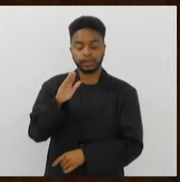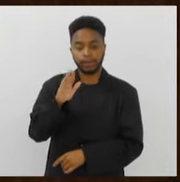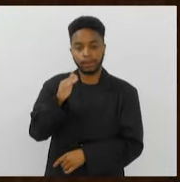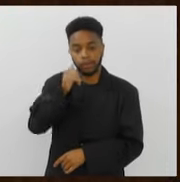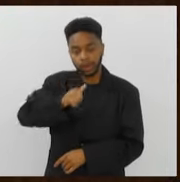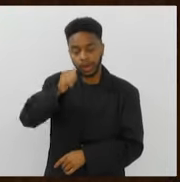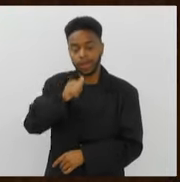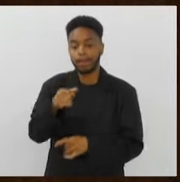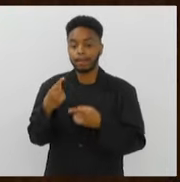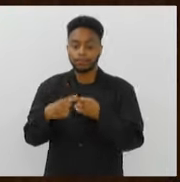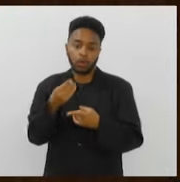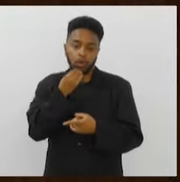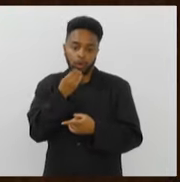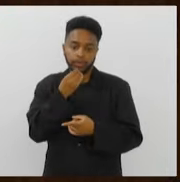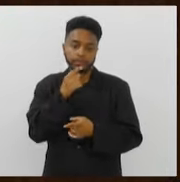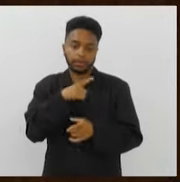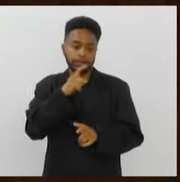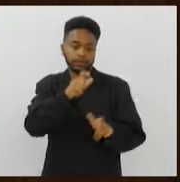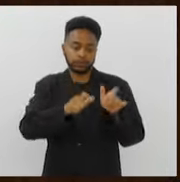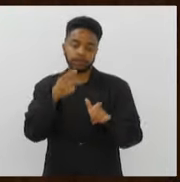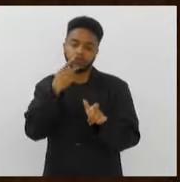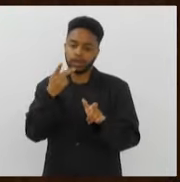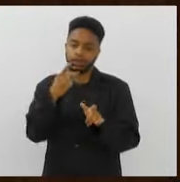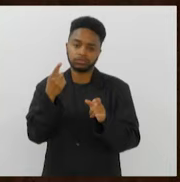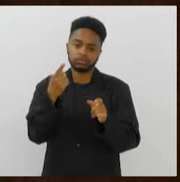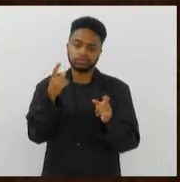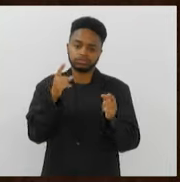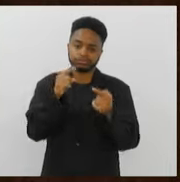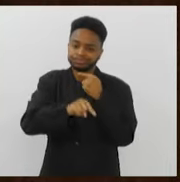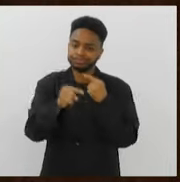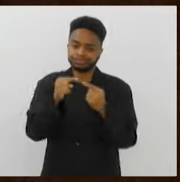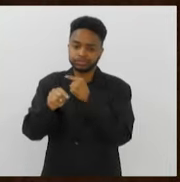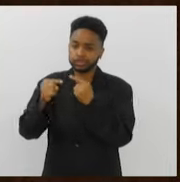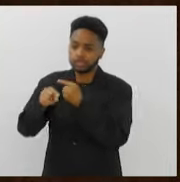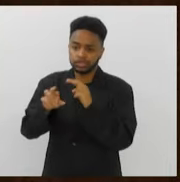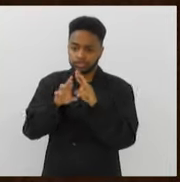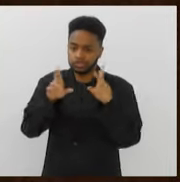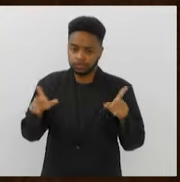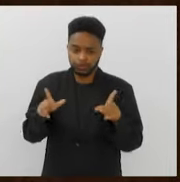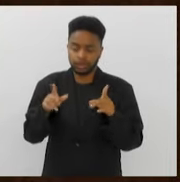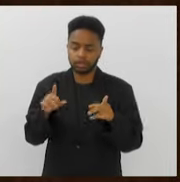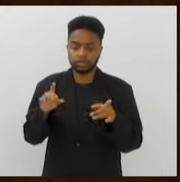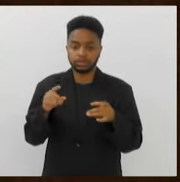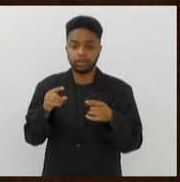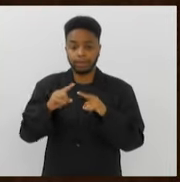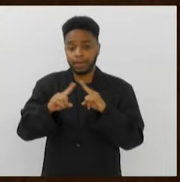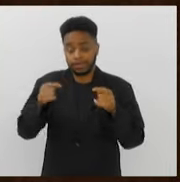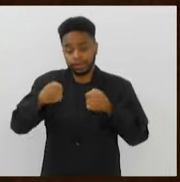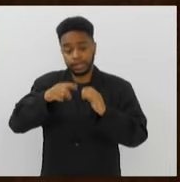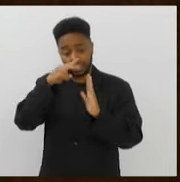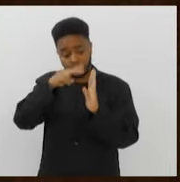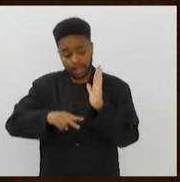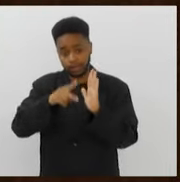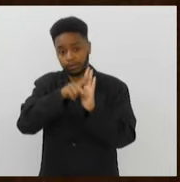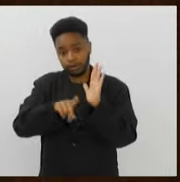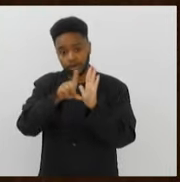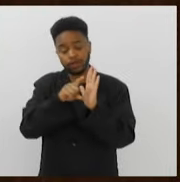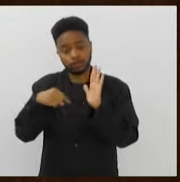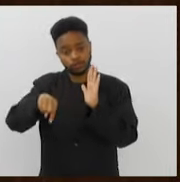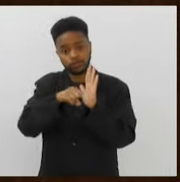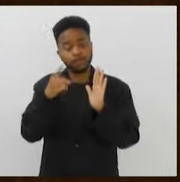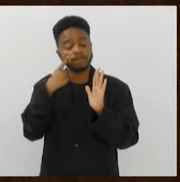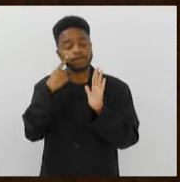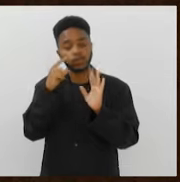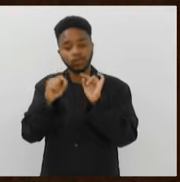aqui, tentando distorcer aquilo que está lá no projeto de lei do senhor Sóstines. É só ler que você vai ver que, ao